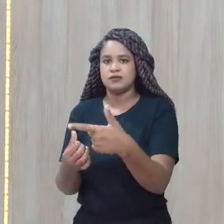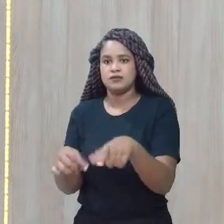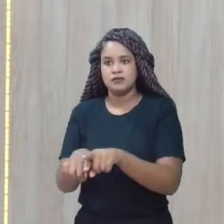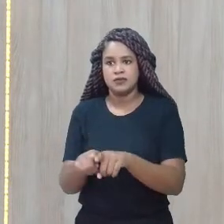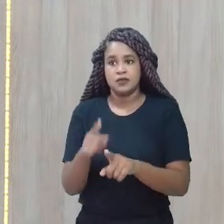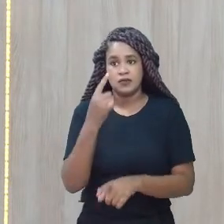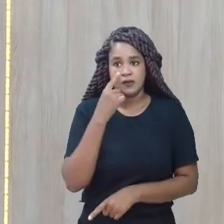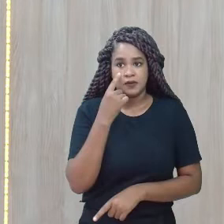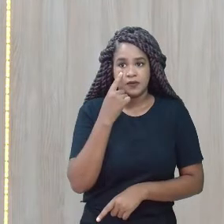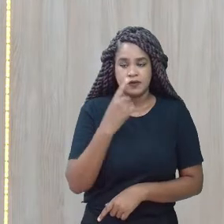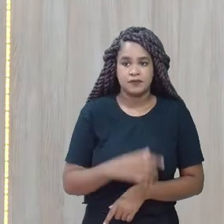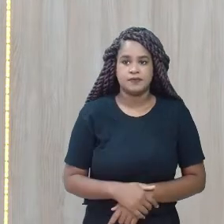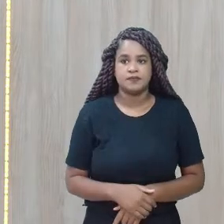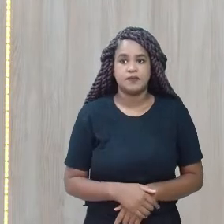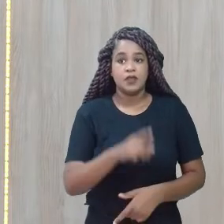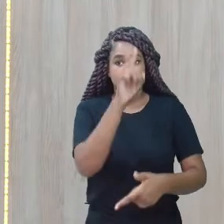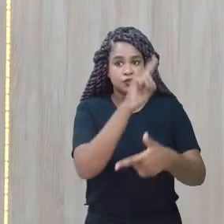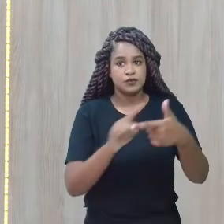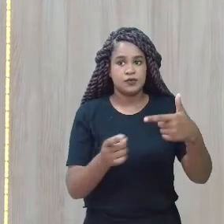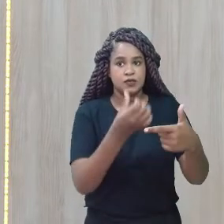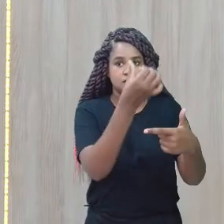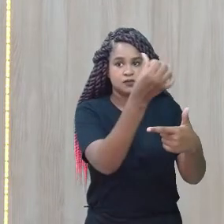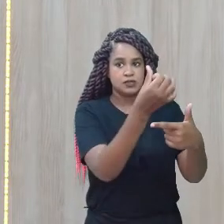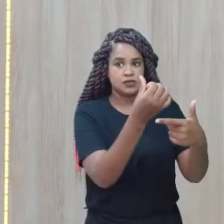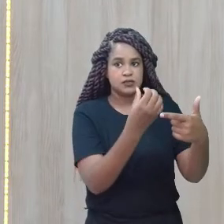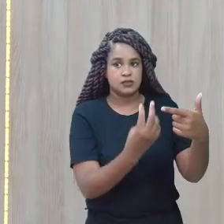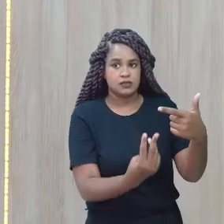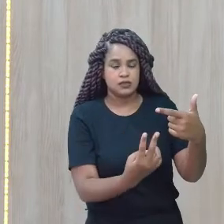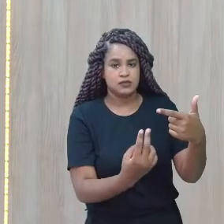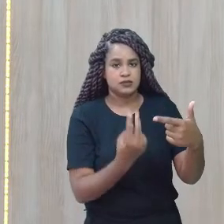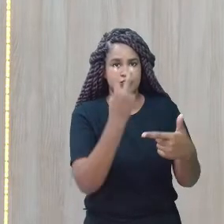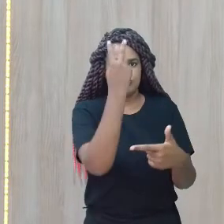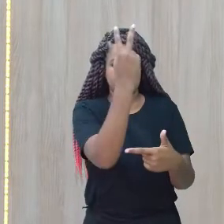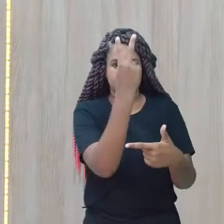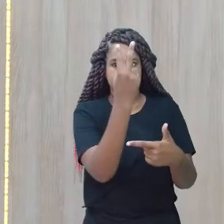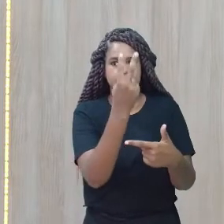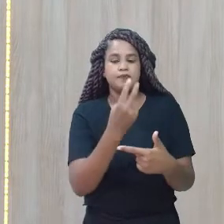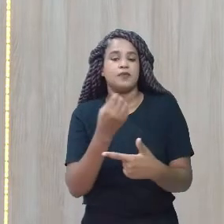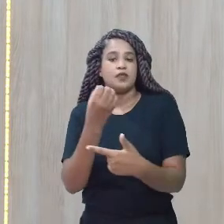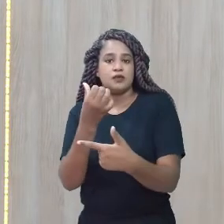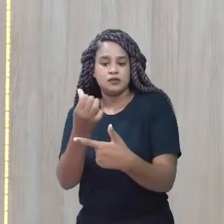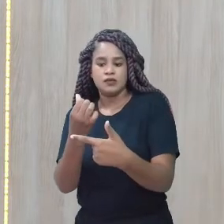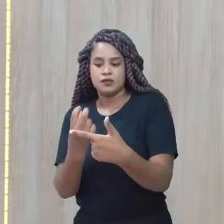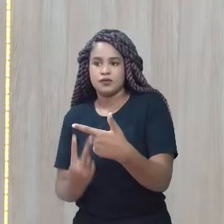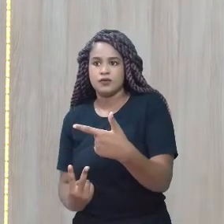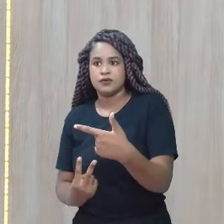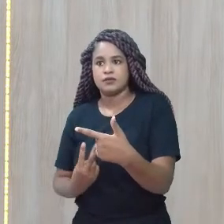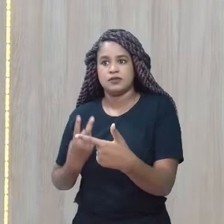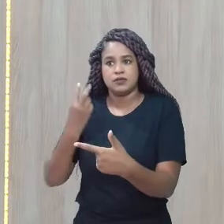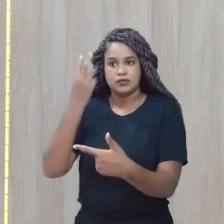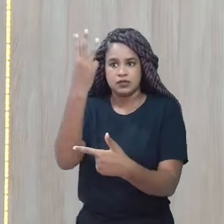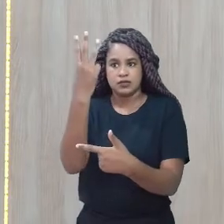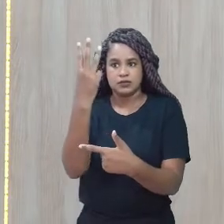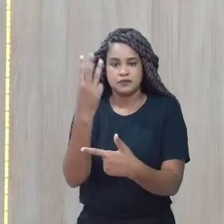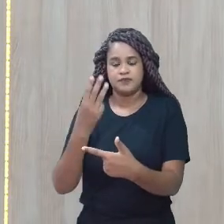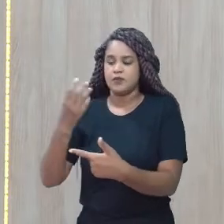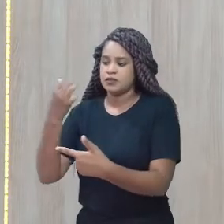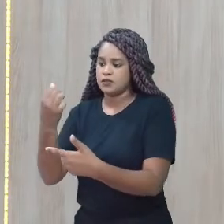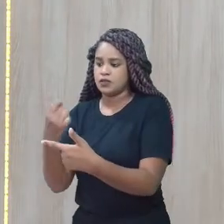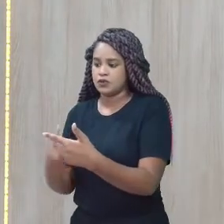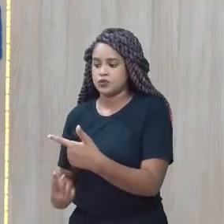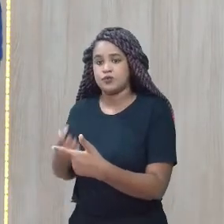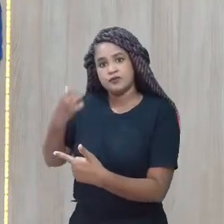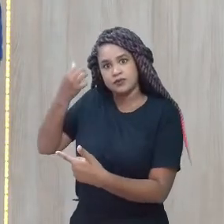né? Eu dividi por 3 e deu 2, eu dividi por 2 e deu 3. Pronto, aqui a gente trocou de lugar e a gente também